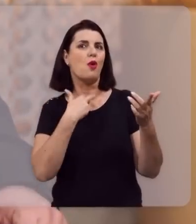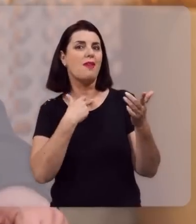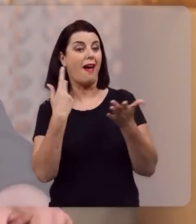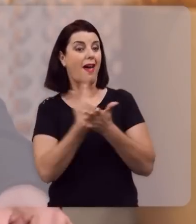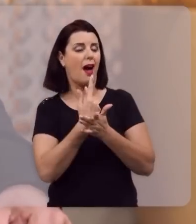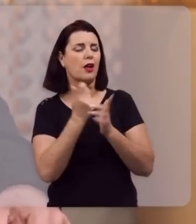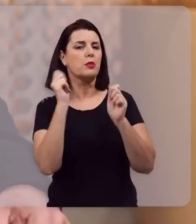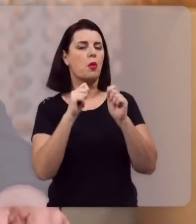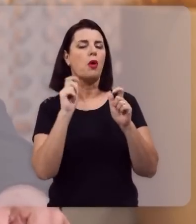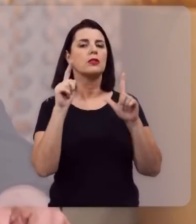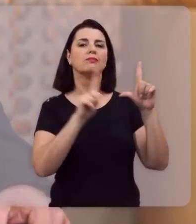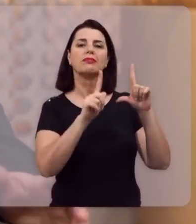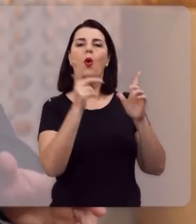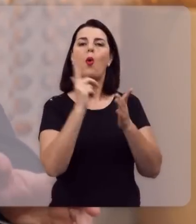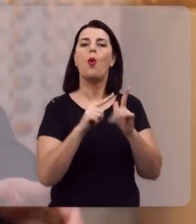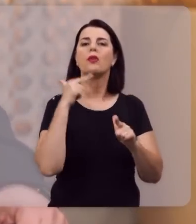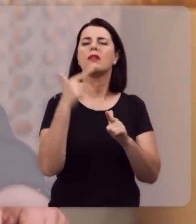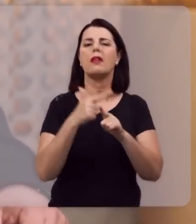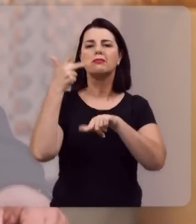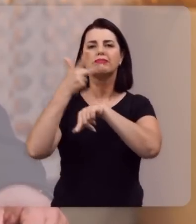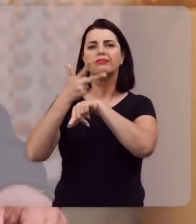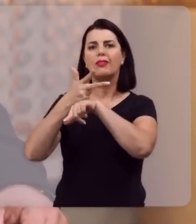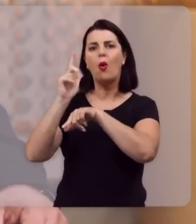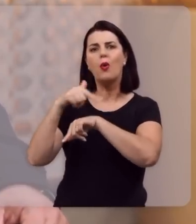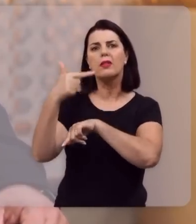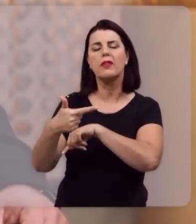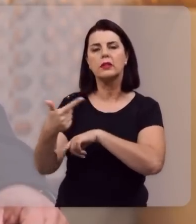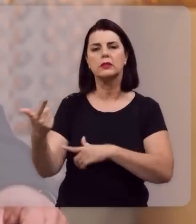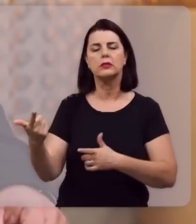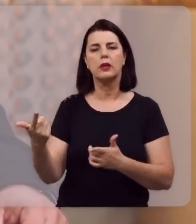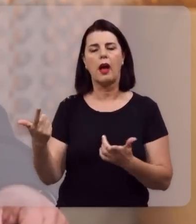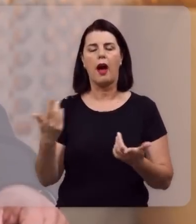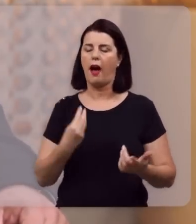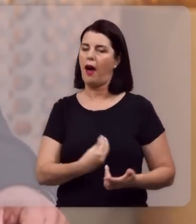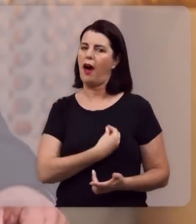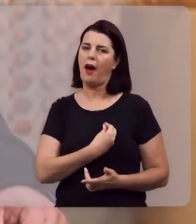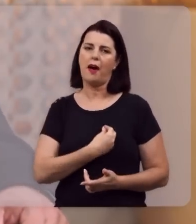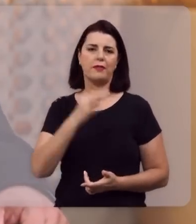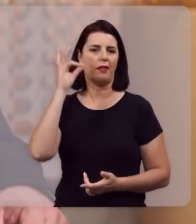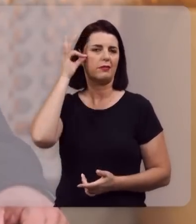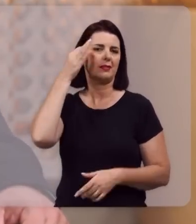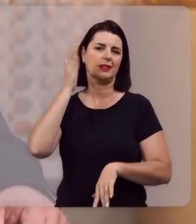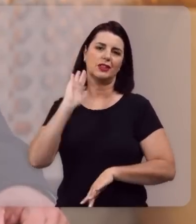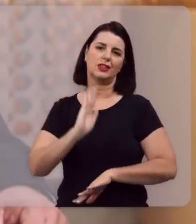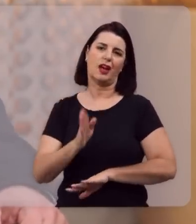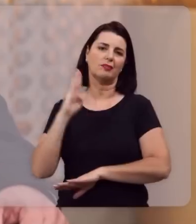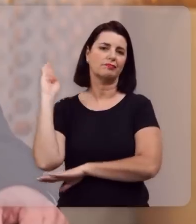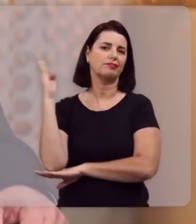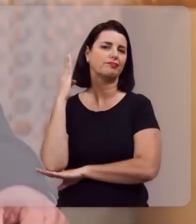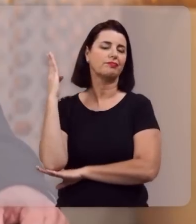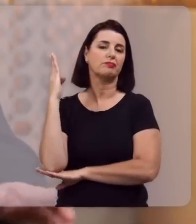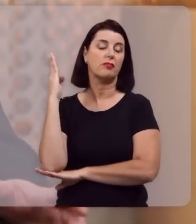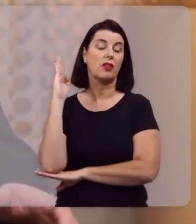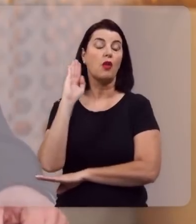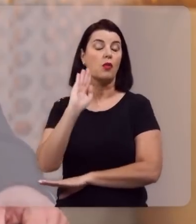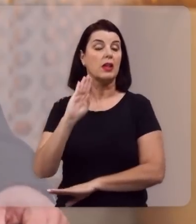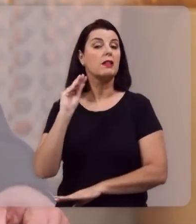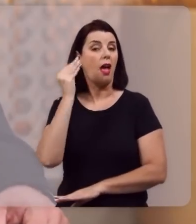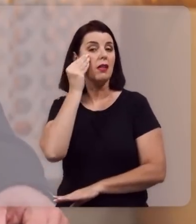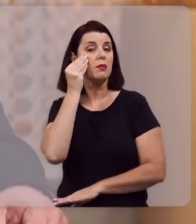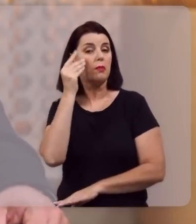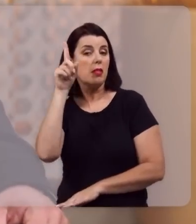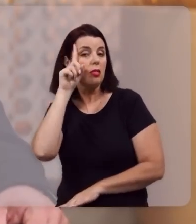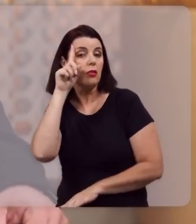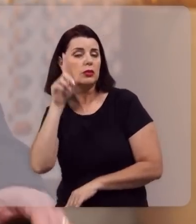de novo até ficar bom. A vida é ao vivo. Você que está em casa provavelmente tem experimentado isso no seu